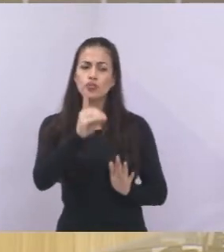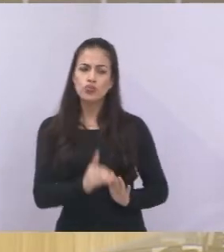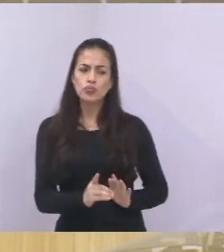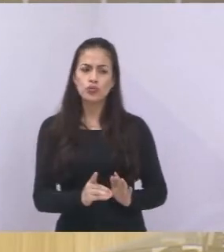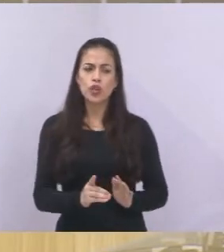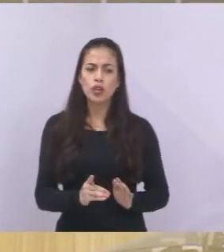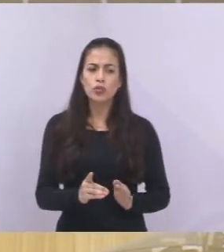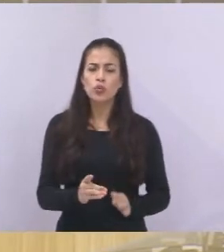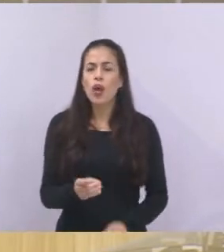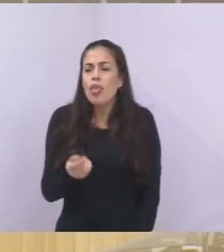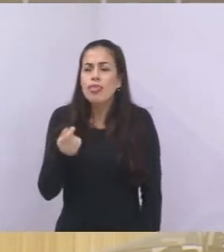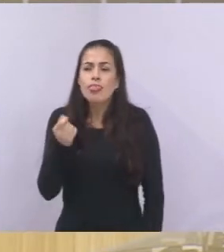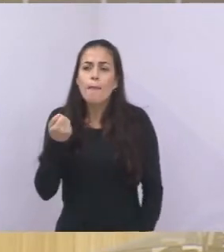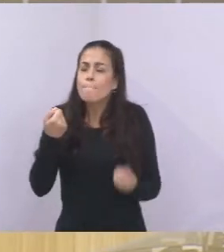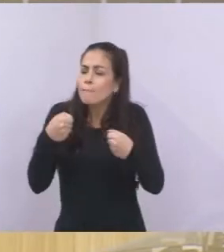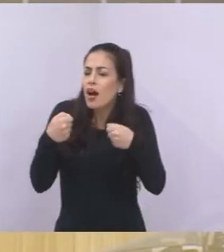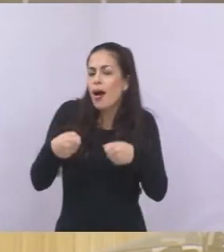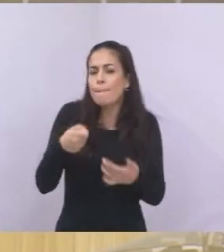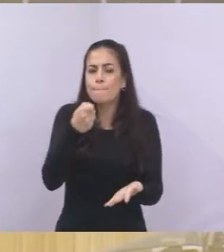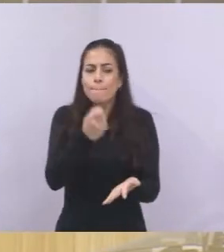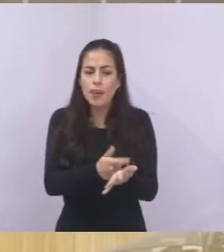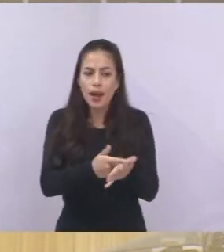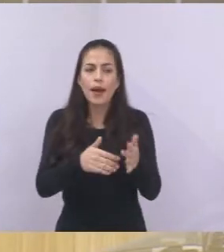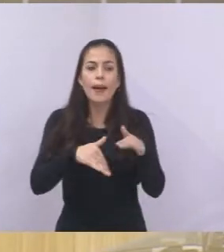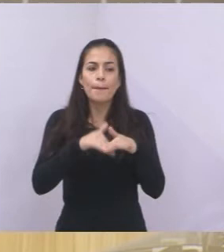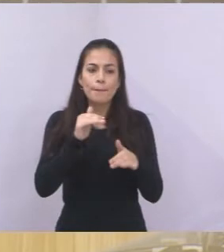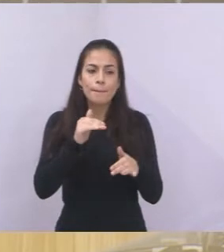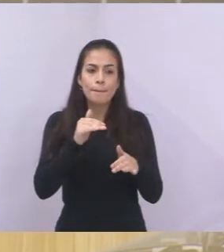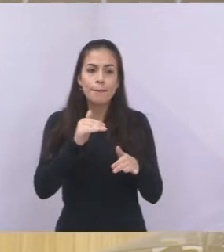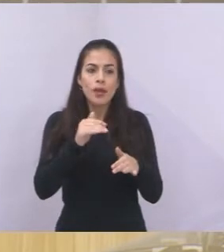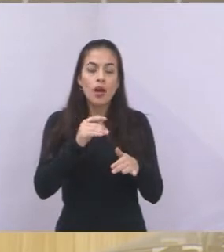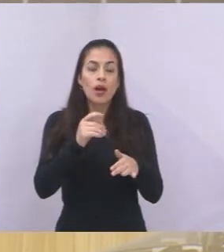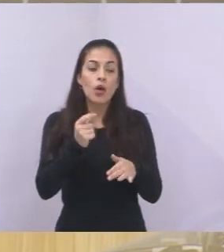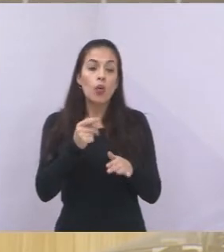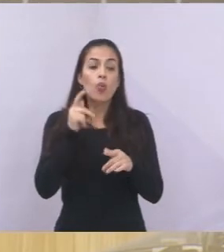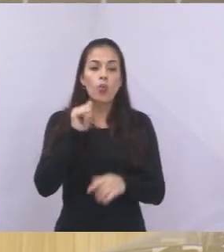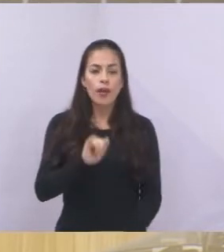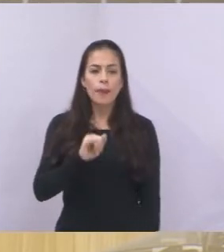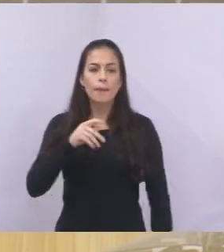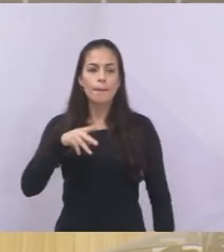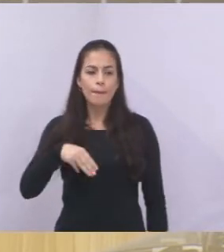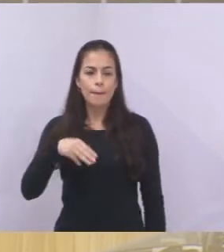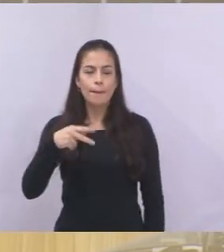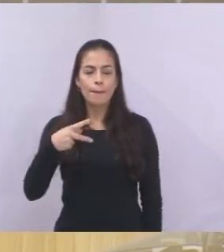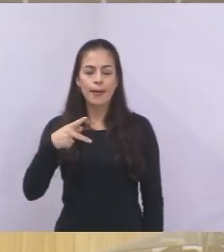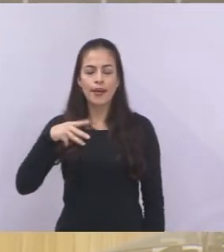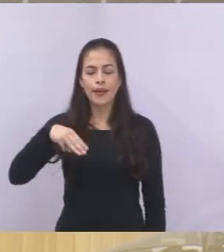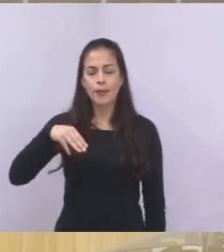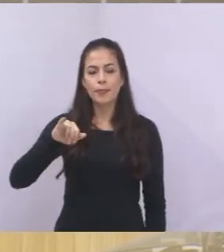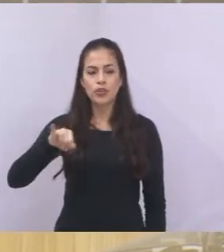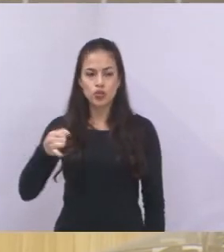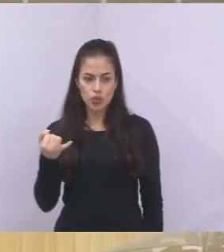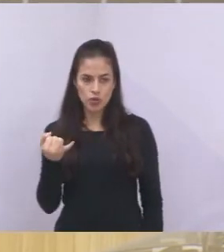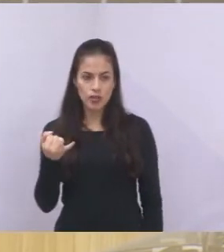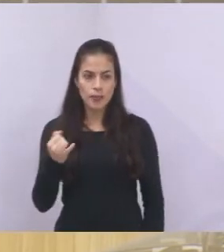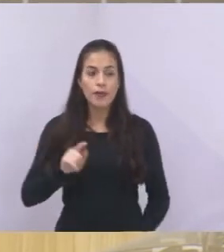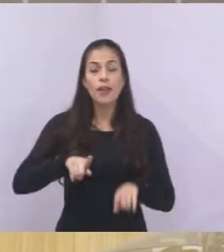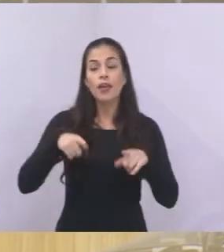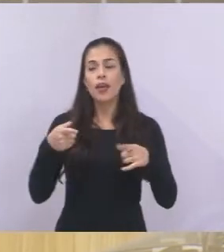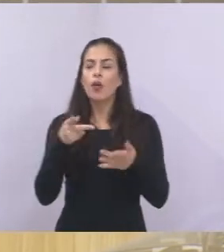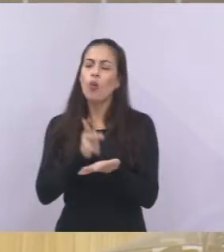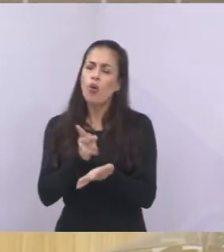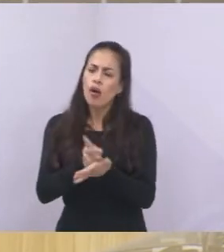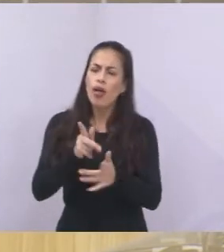quem cumprir regras de transição atual que confere direito ao abono até 31 de dezembro de